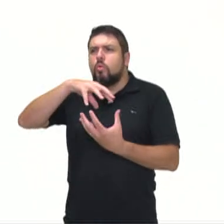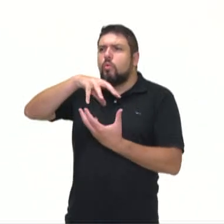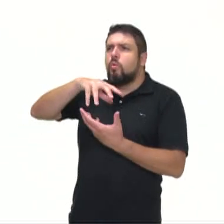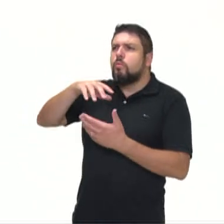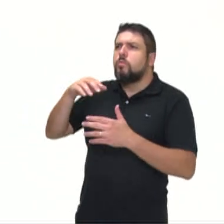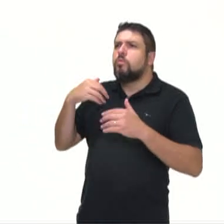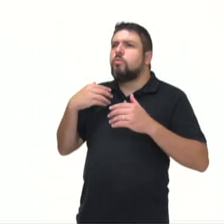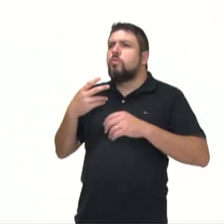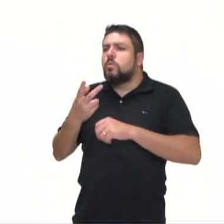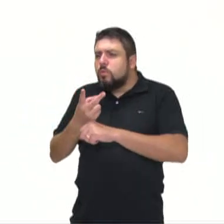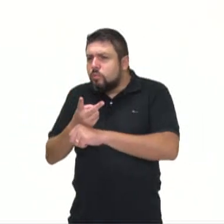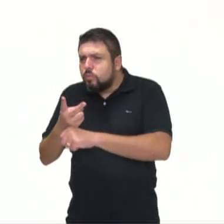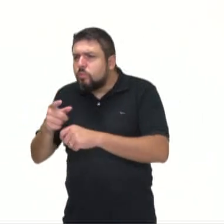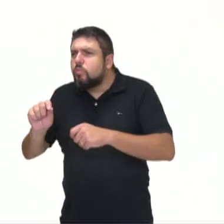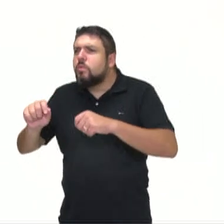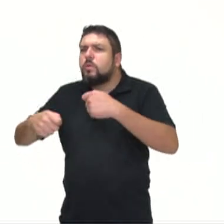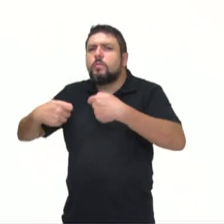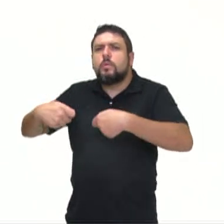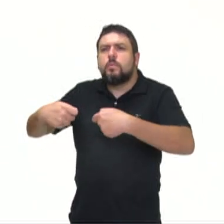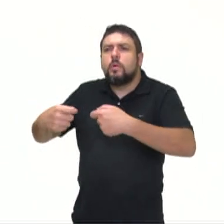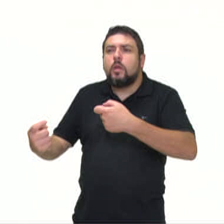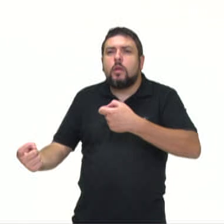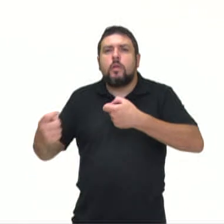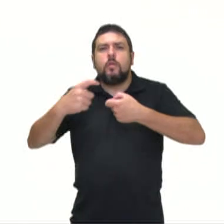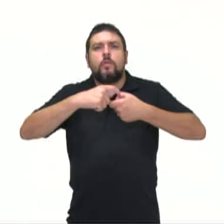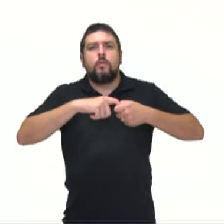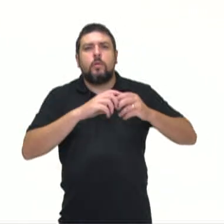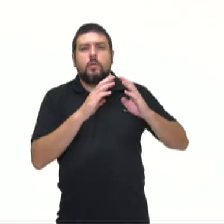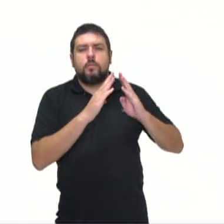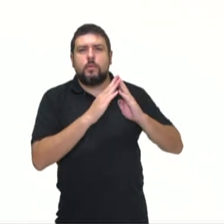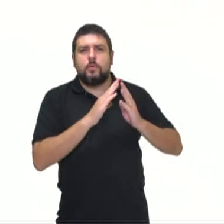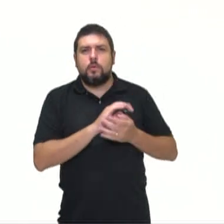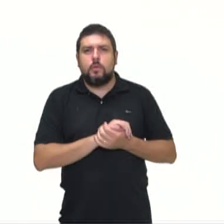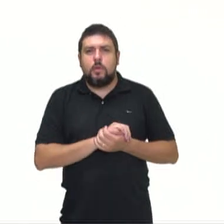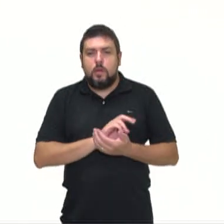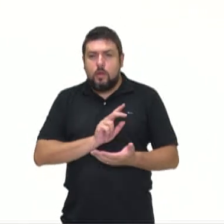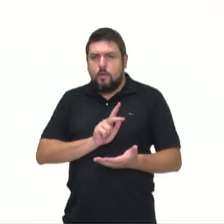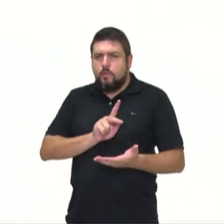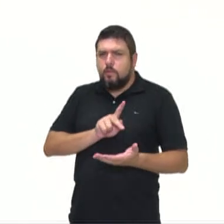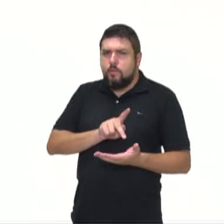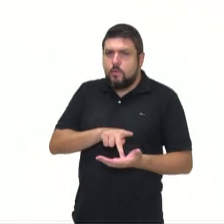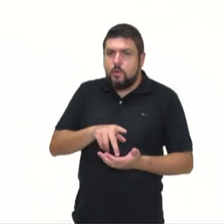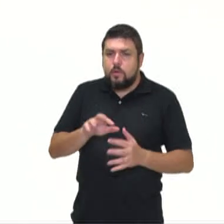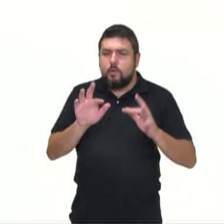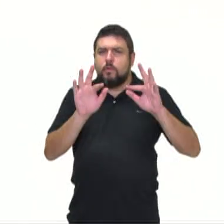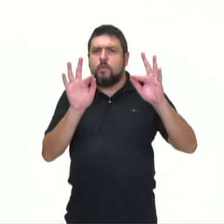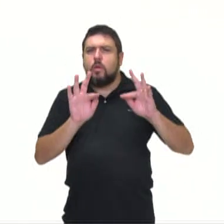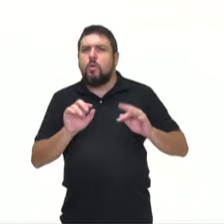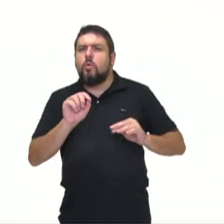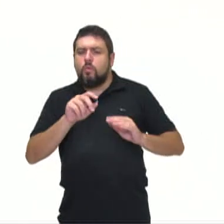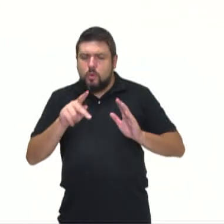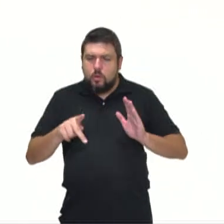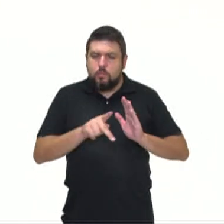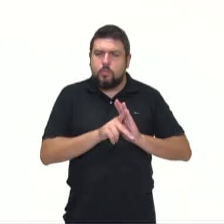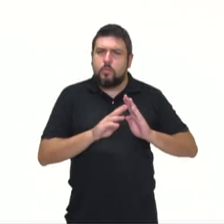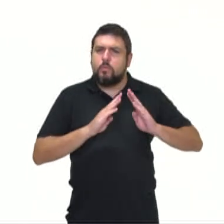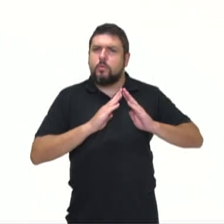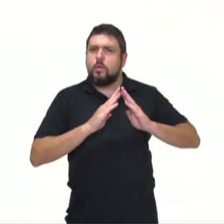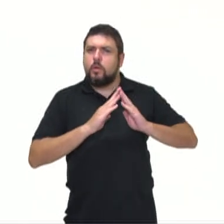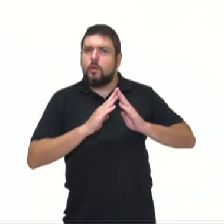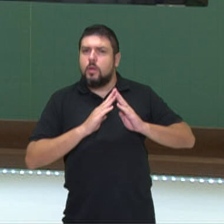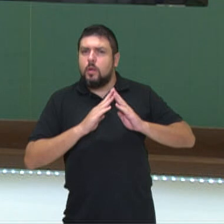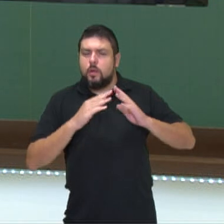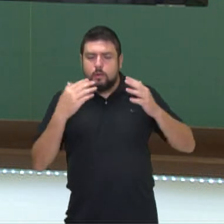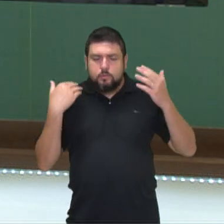casa para encontrá-lo. A verdadeira felicidade está na própria casa, entre alegrias da família, entre